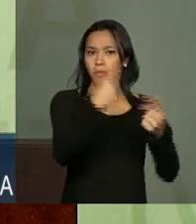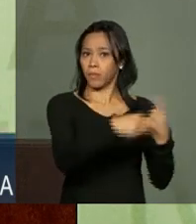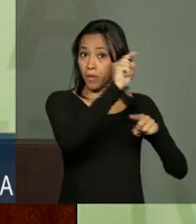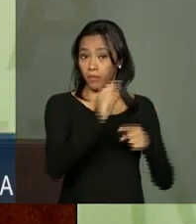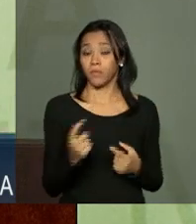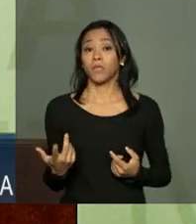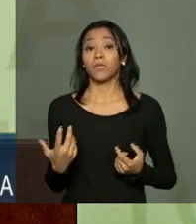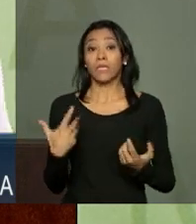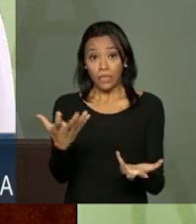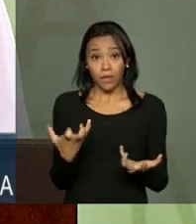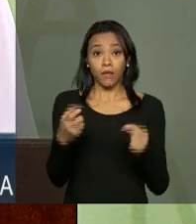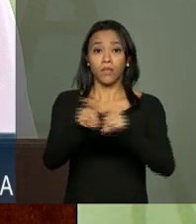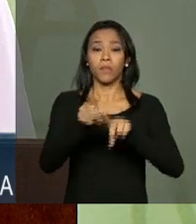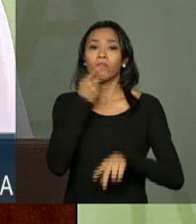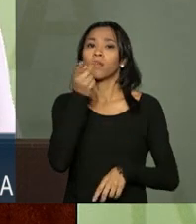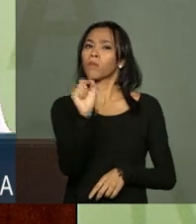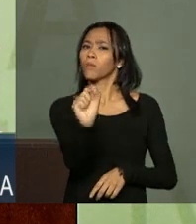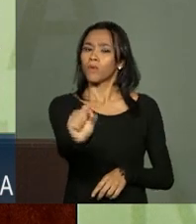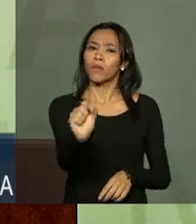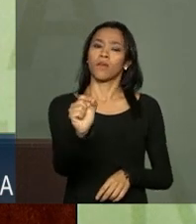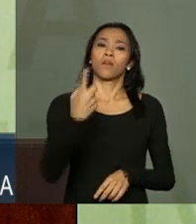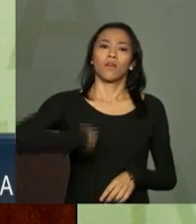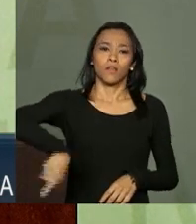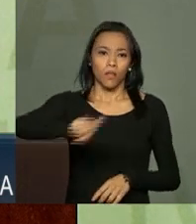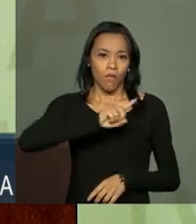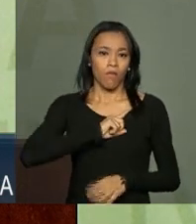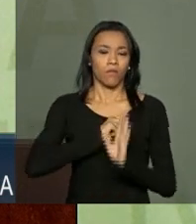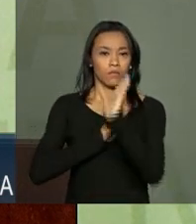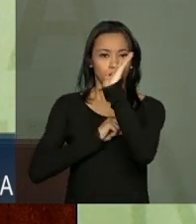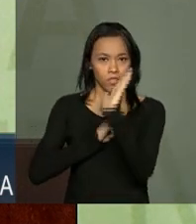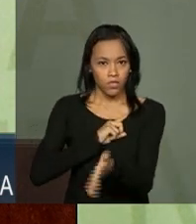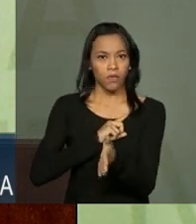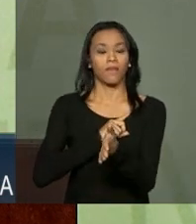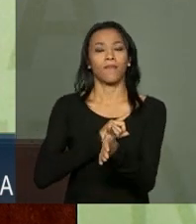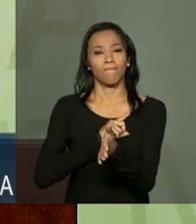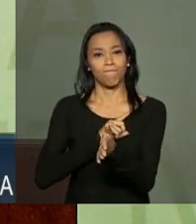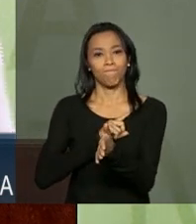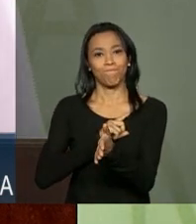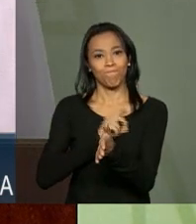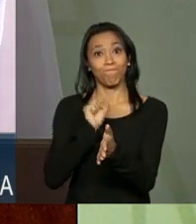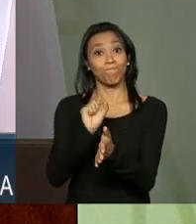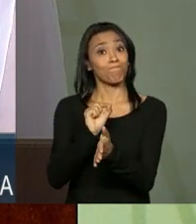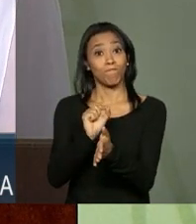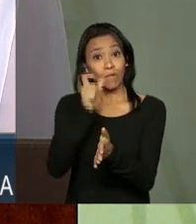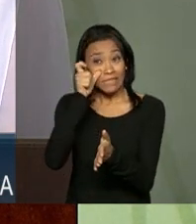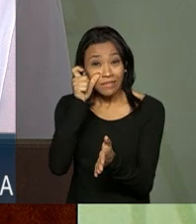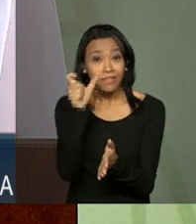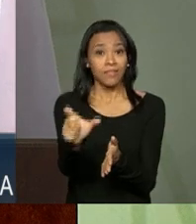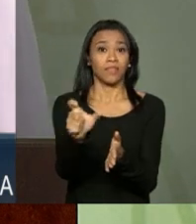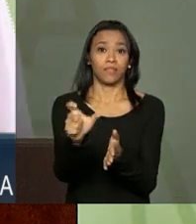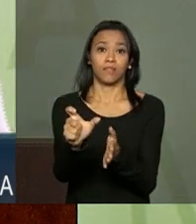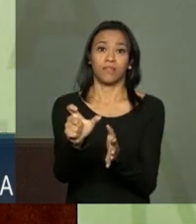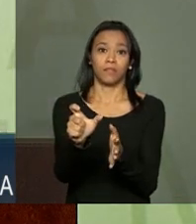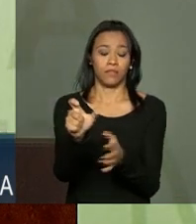quero também dizer que nós temos tido todo um interesse na questão